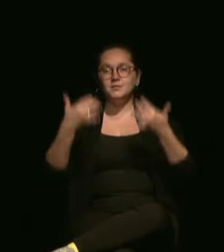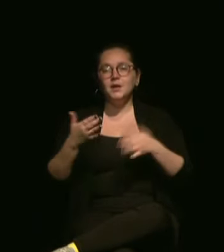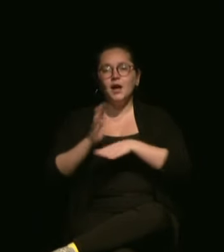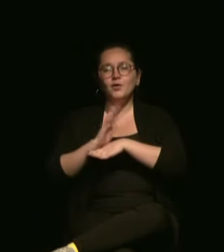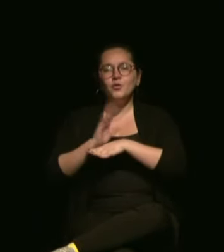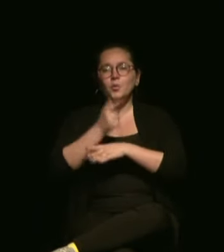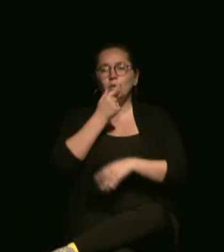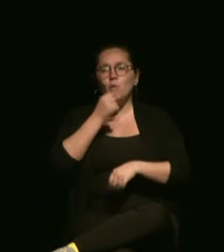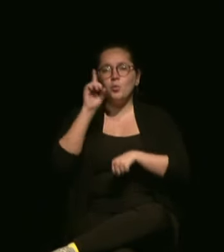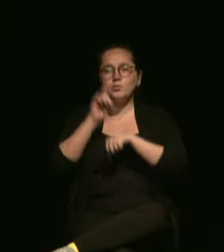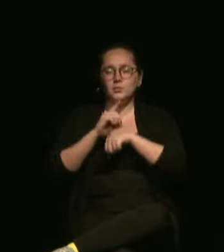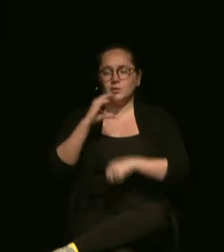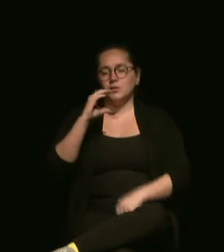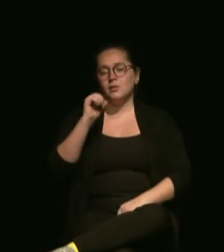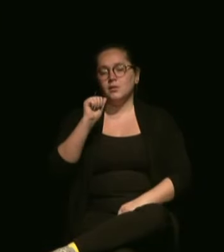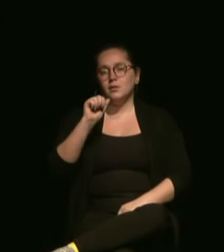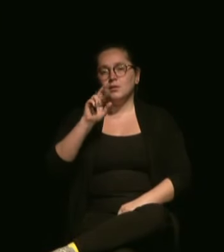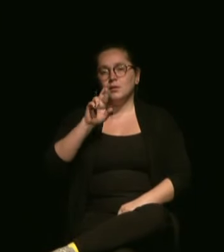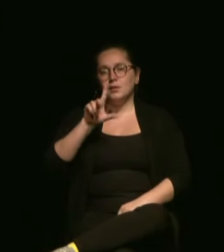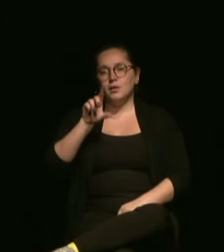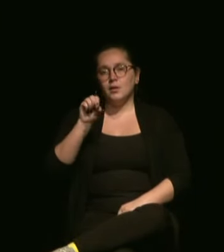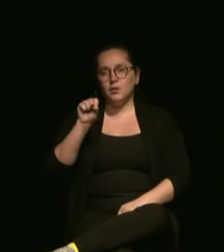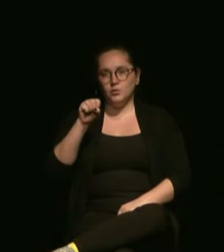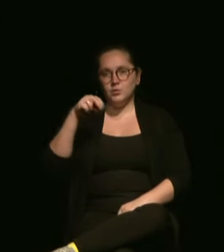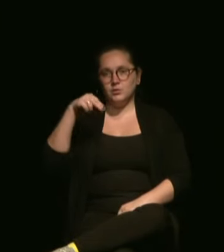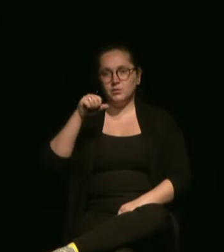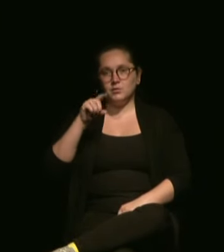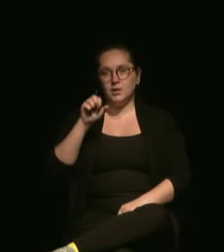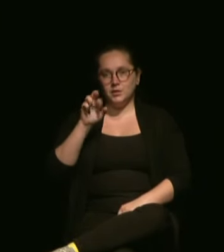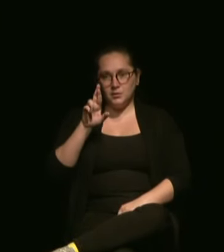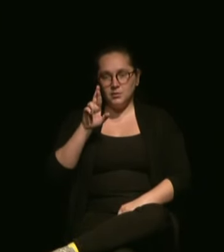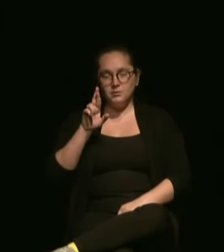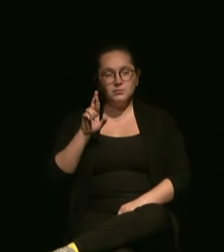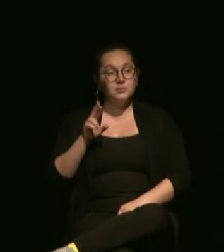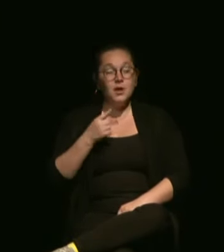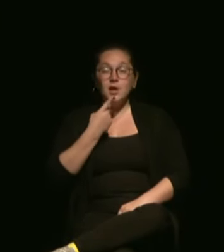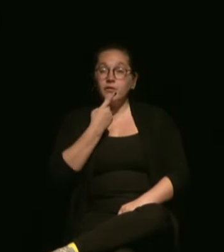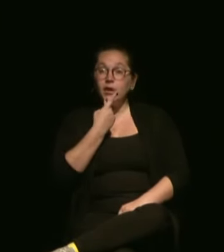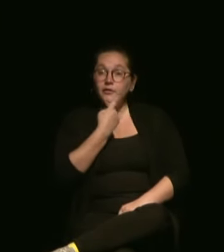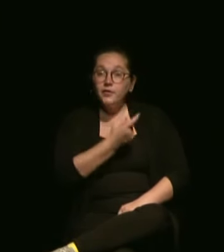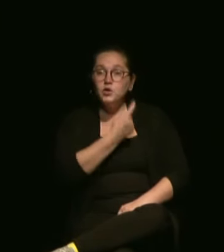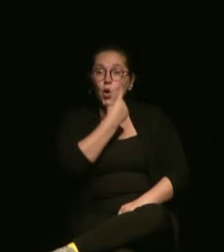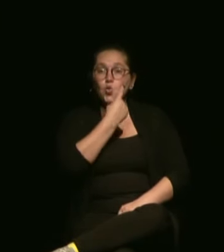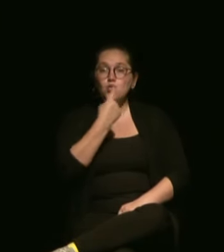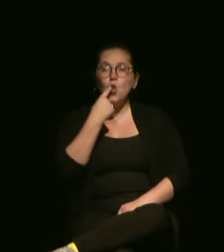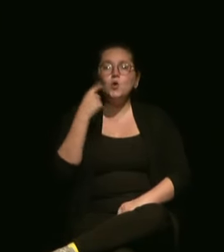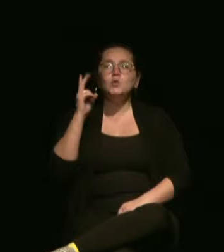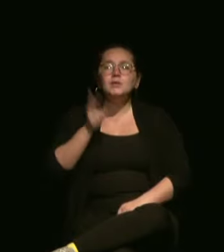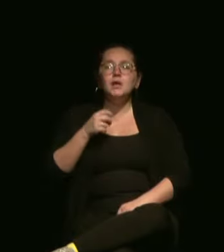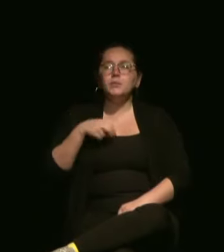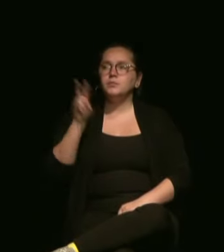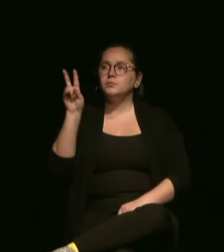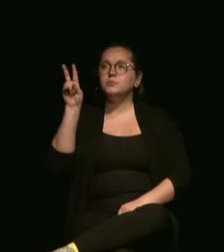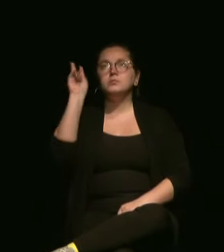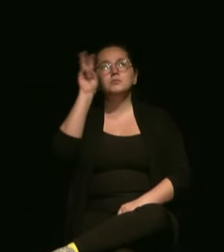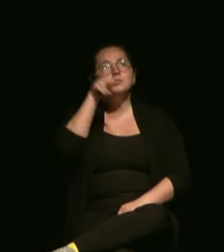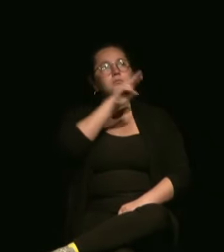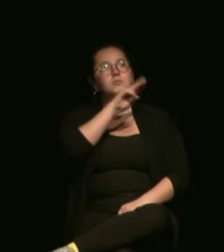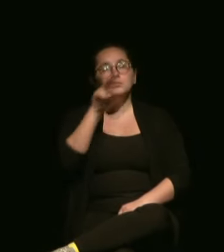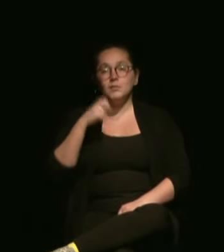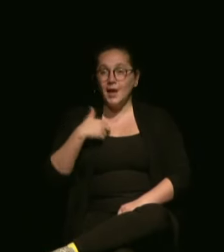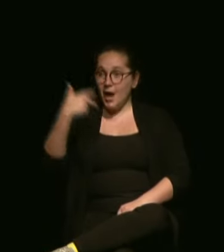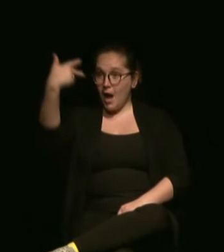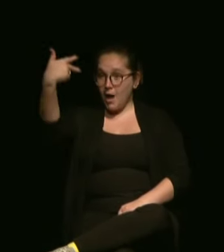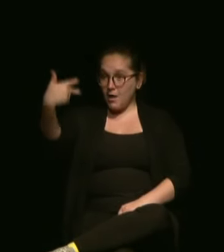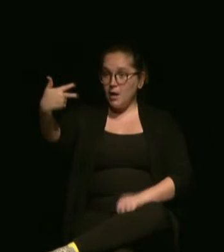Nader. Vejam os olhos de Dona Mariquinha, sempre para fora de quadro. Ela não interage com a câmera,